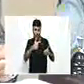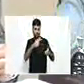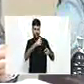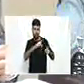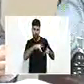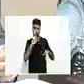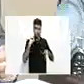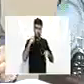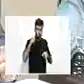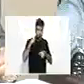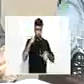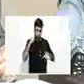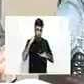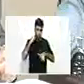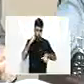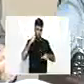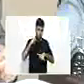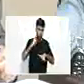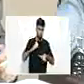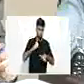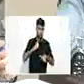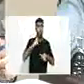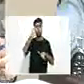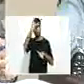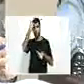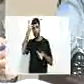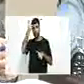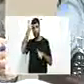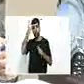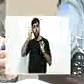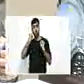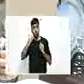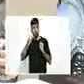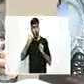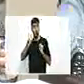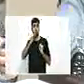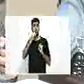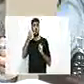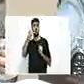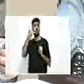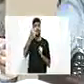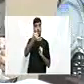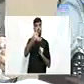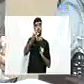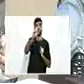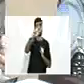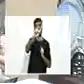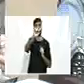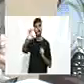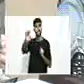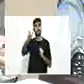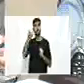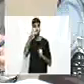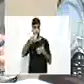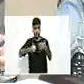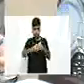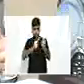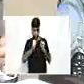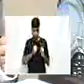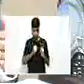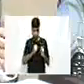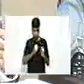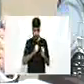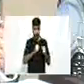lixo que estão e naquele local se podem ligar ali no saí poder realizar a